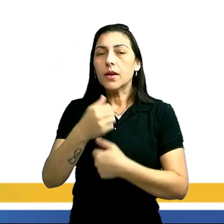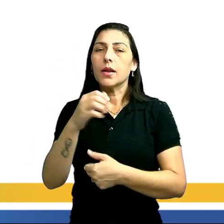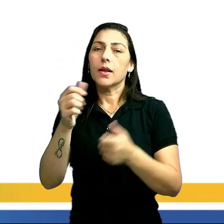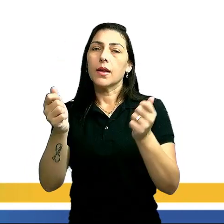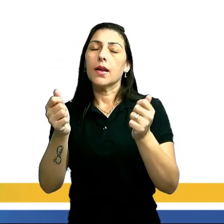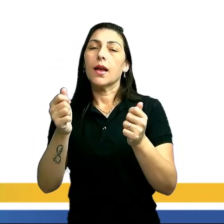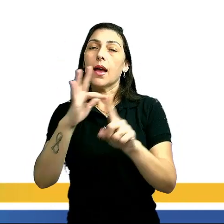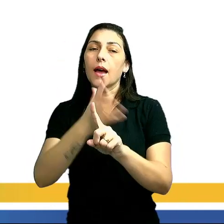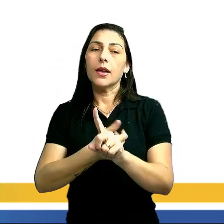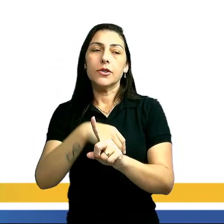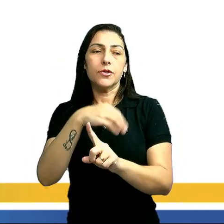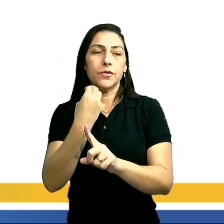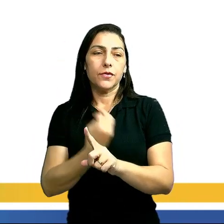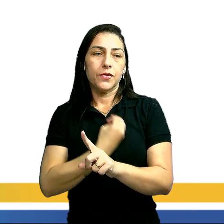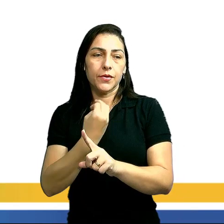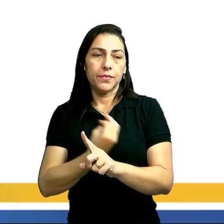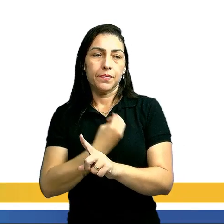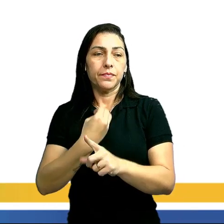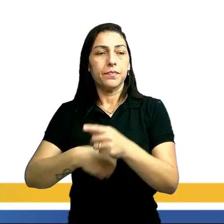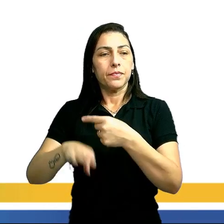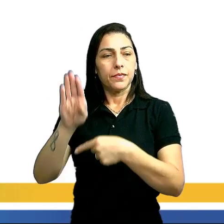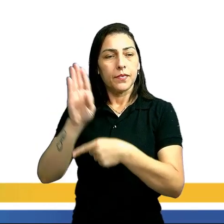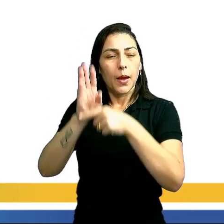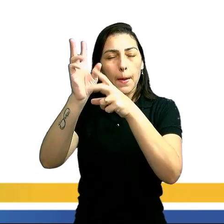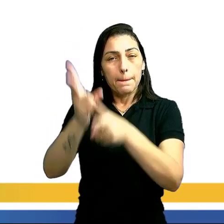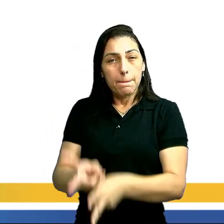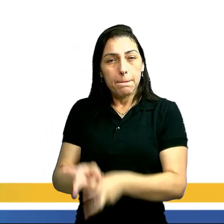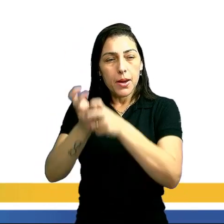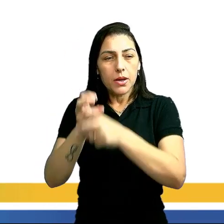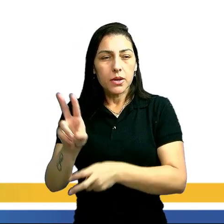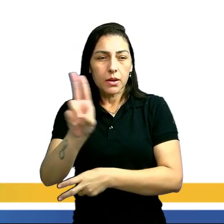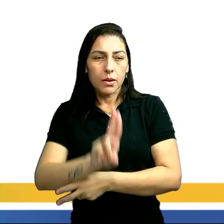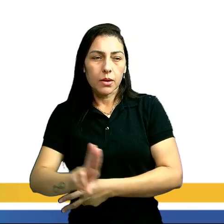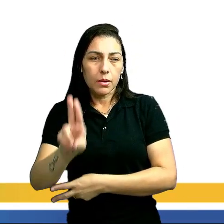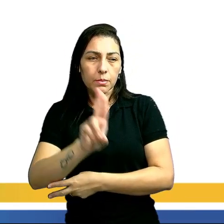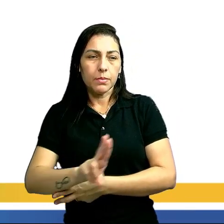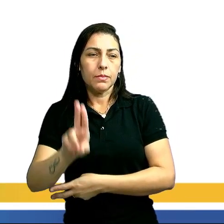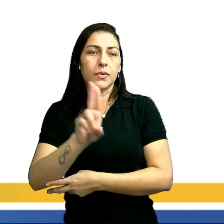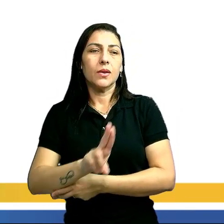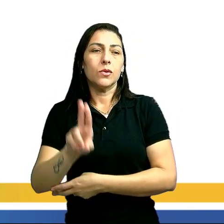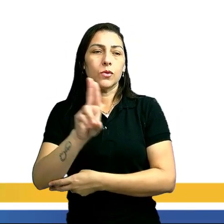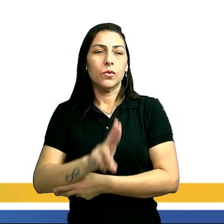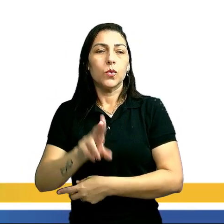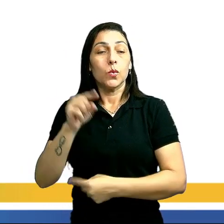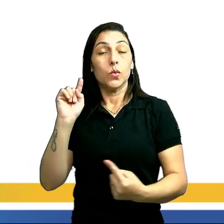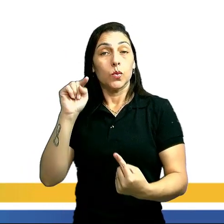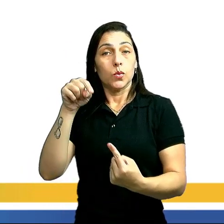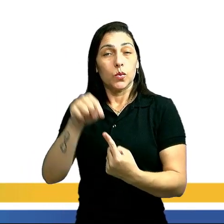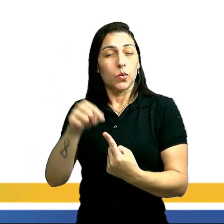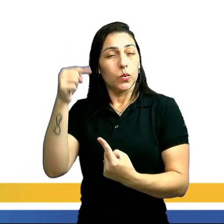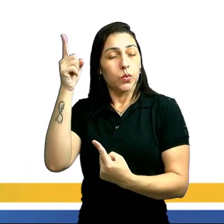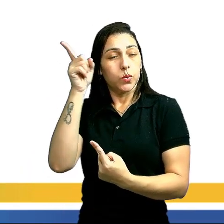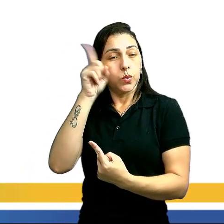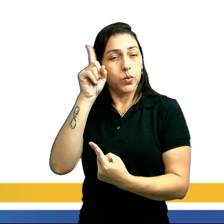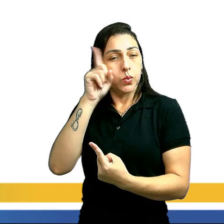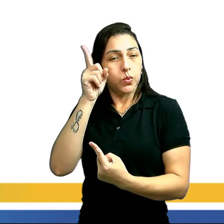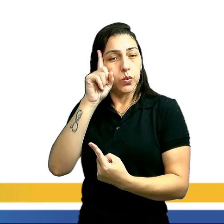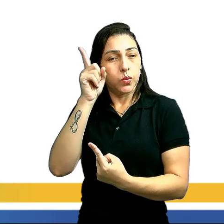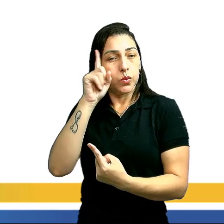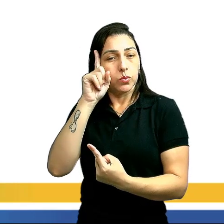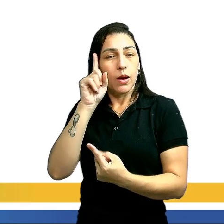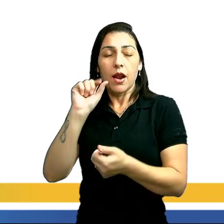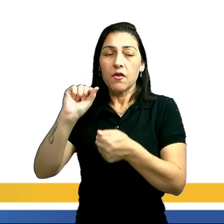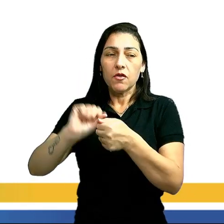entre arte e vida. Então, na letra B, nós temos o seguinte: percepção do uso dos